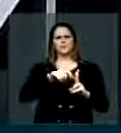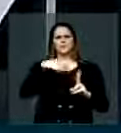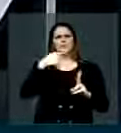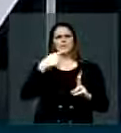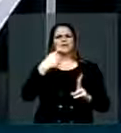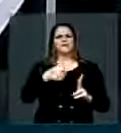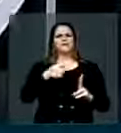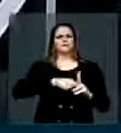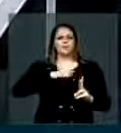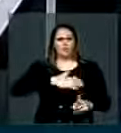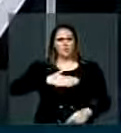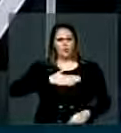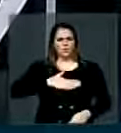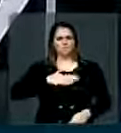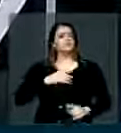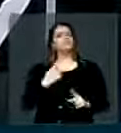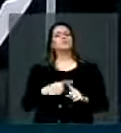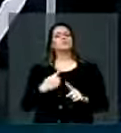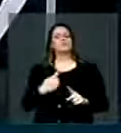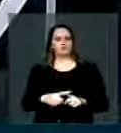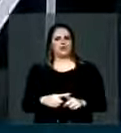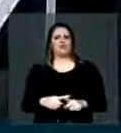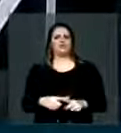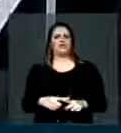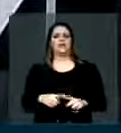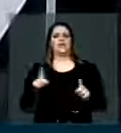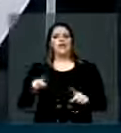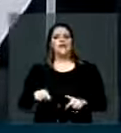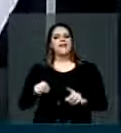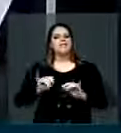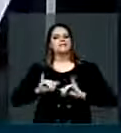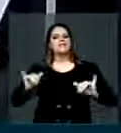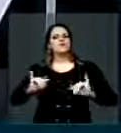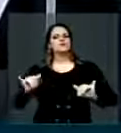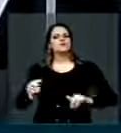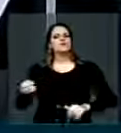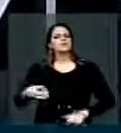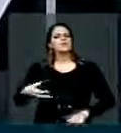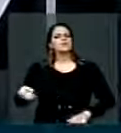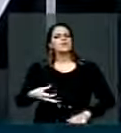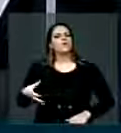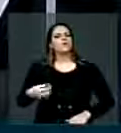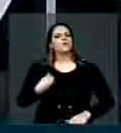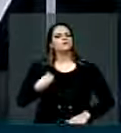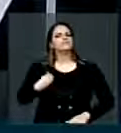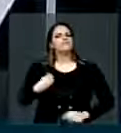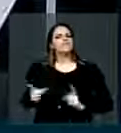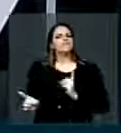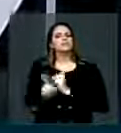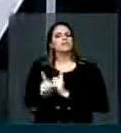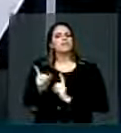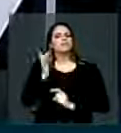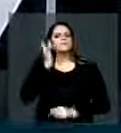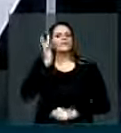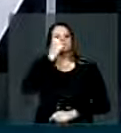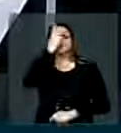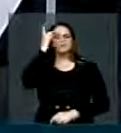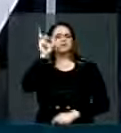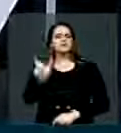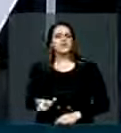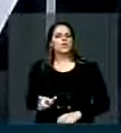das torcidas organizadas, é o de manter sempre um banco de dados atualizado, que conterá as